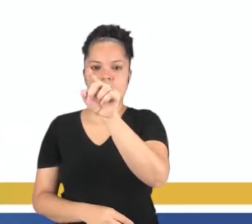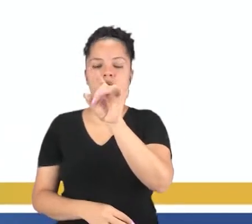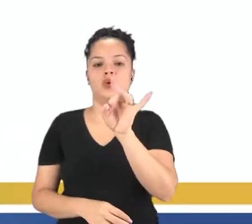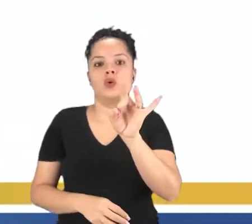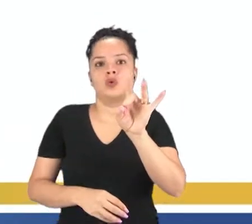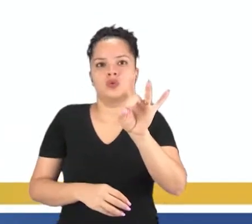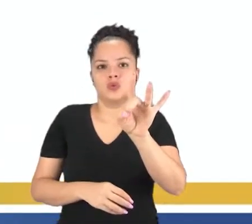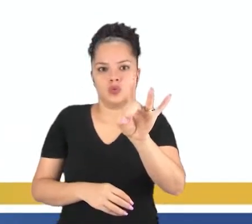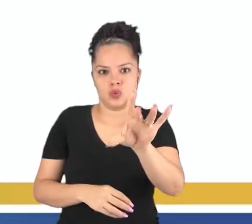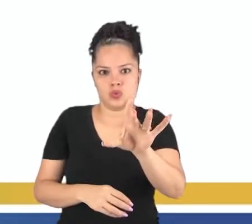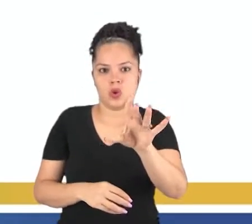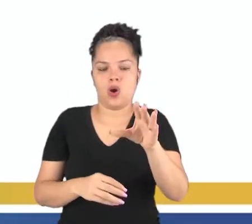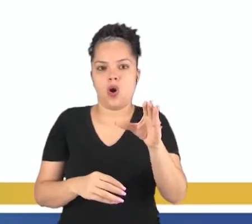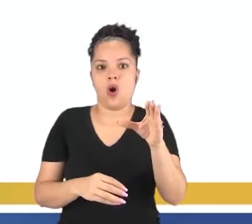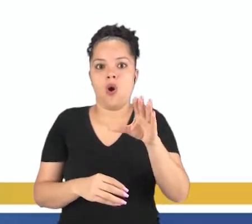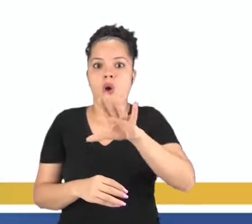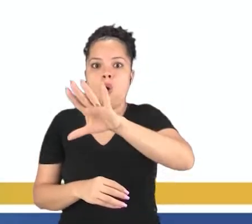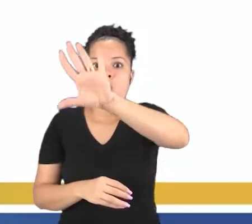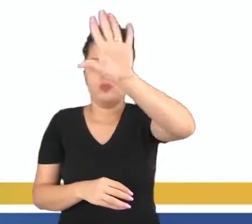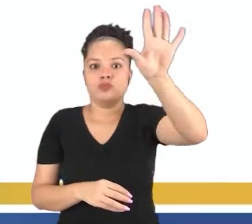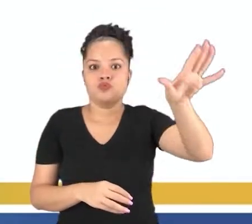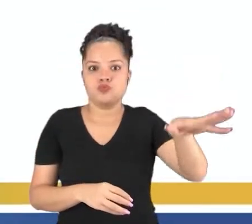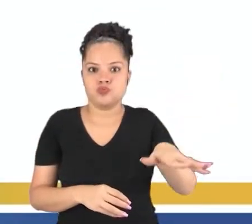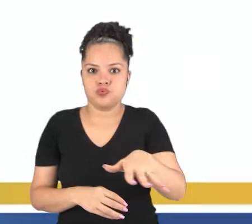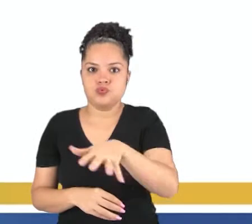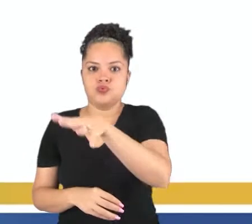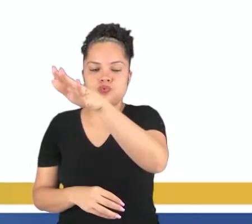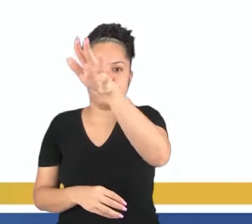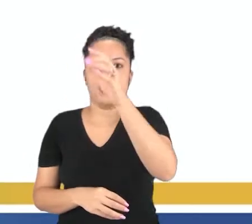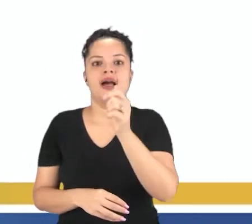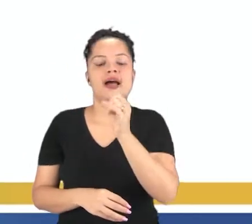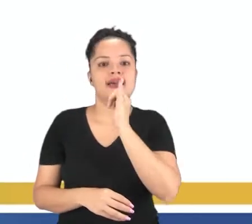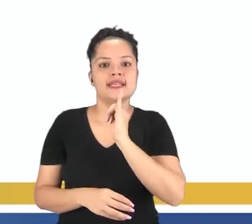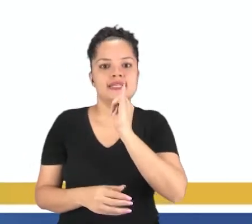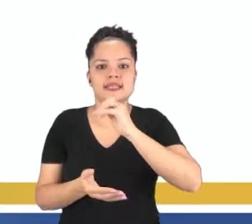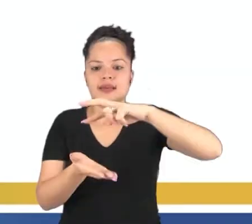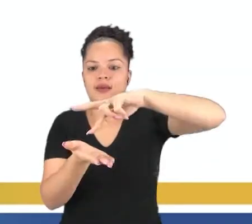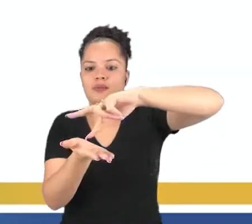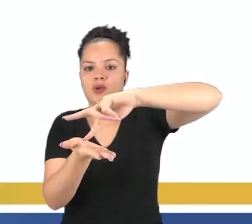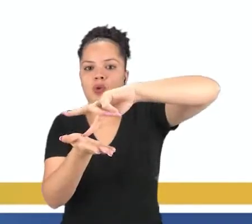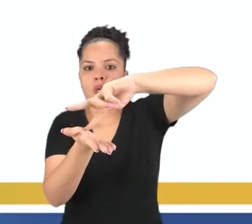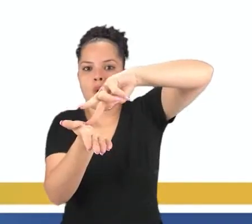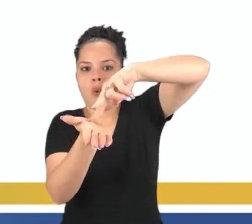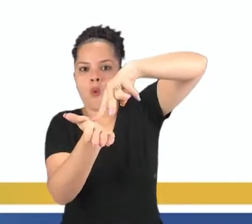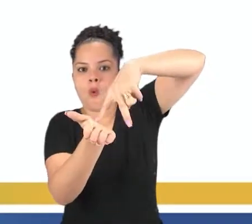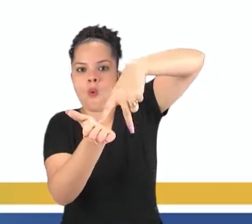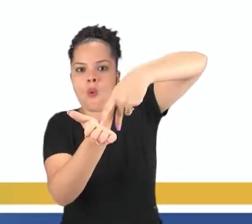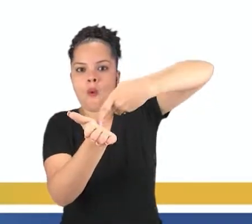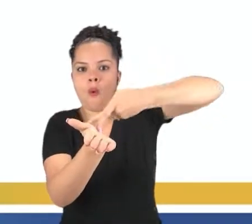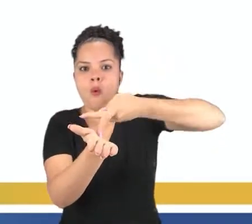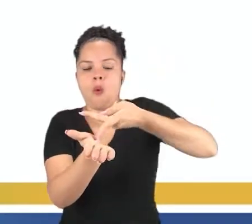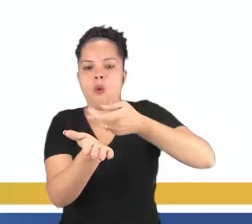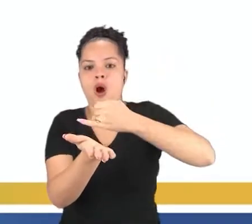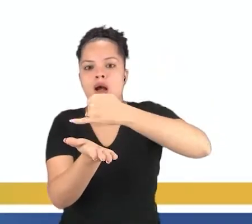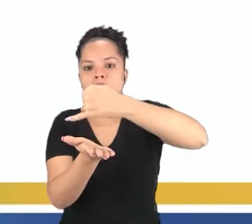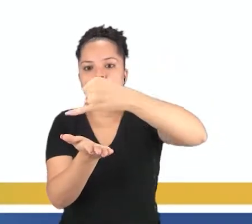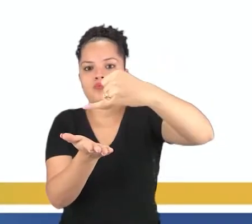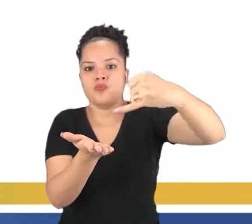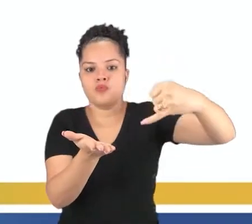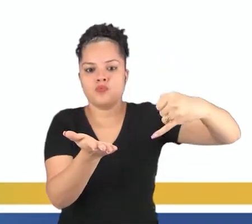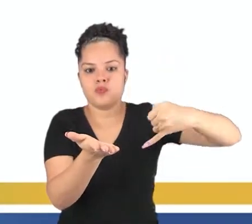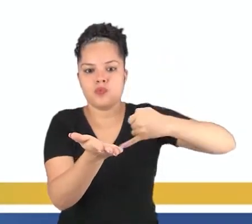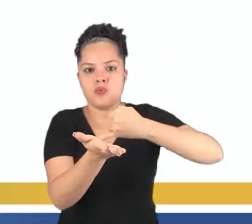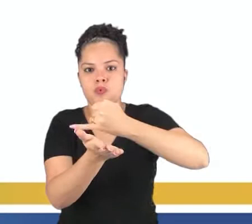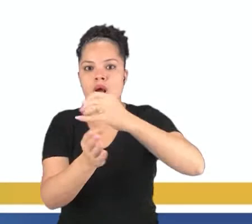que fica limitada pela circunferência. Ou seja, quando você roda o compasso, você forma uma linha. Qual é o nome dessa linha?